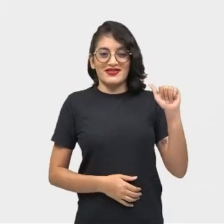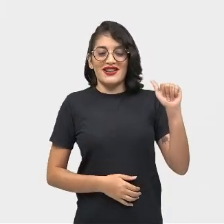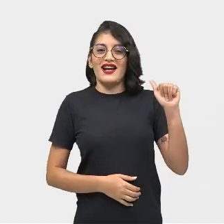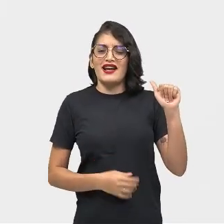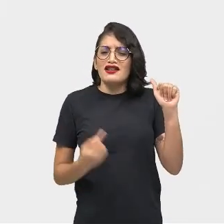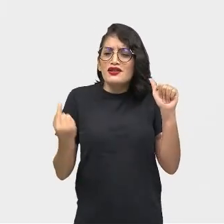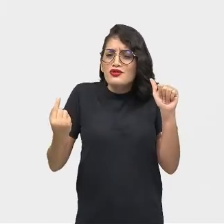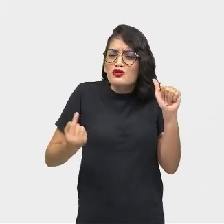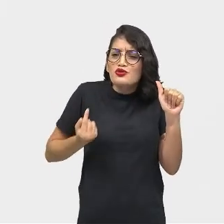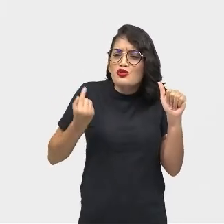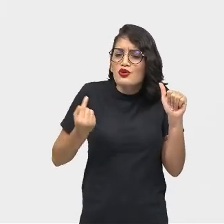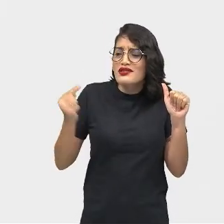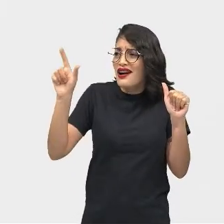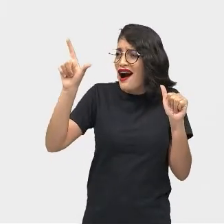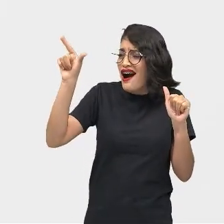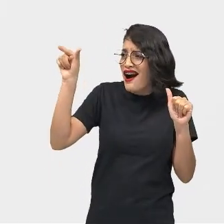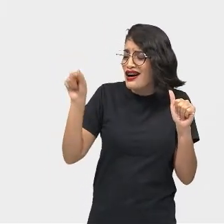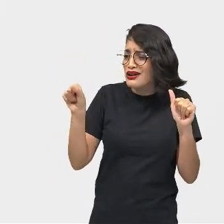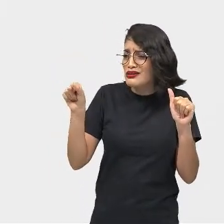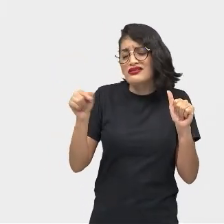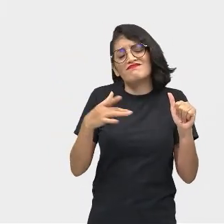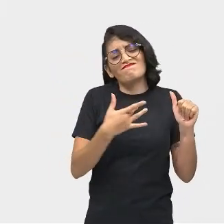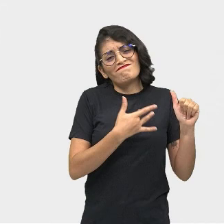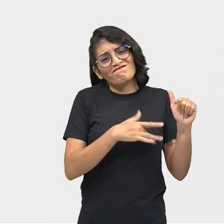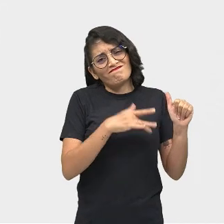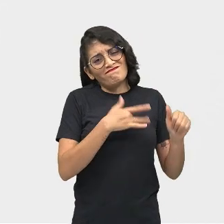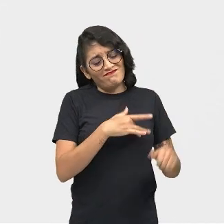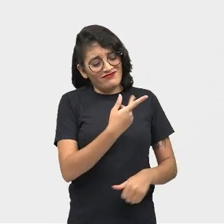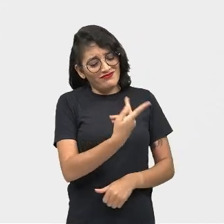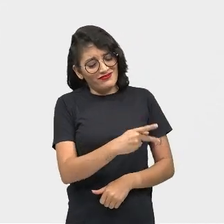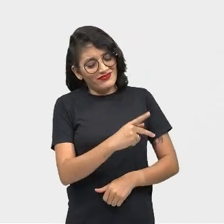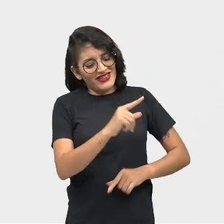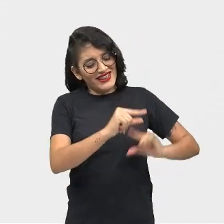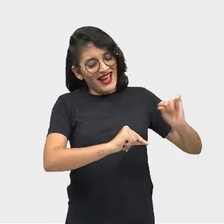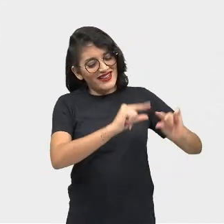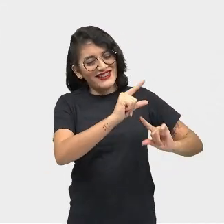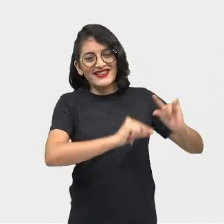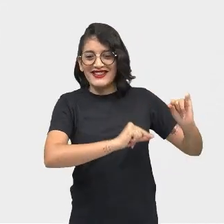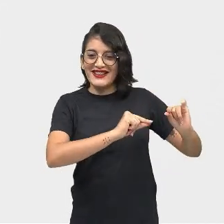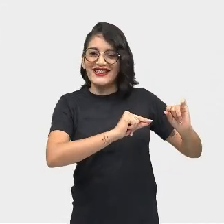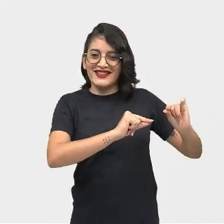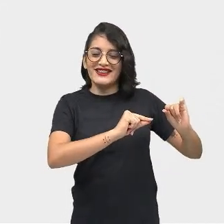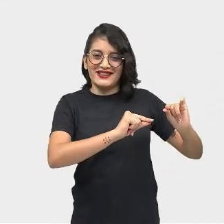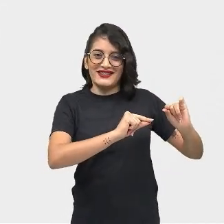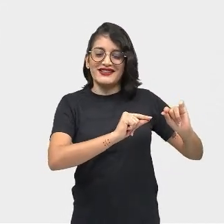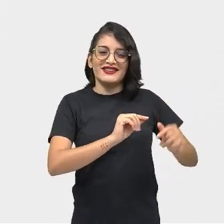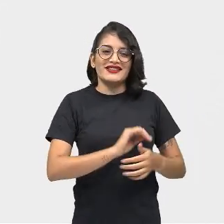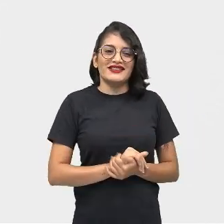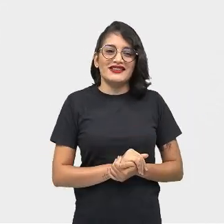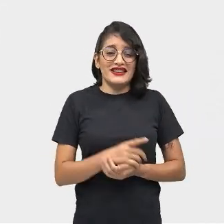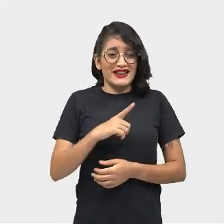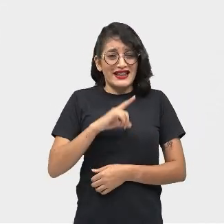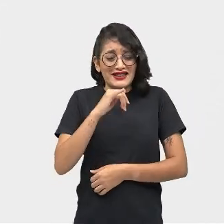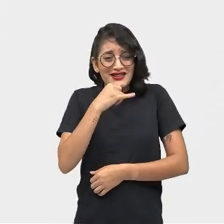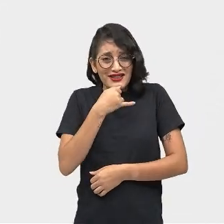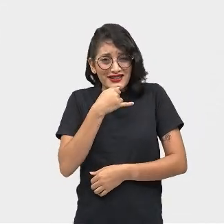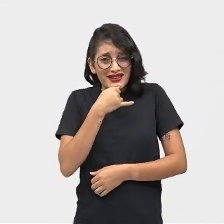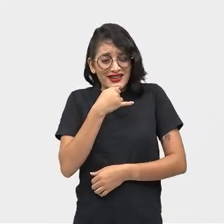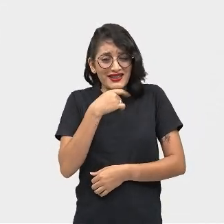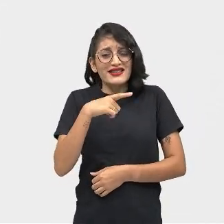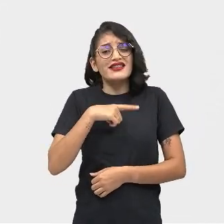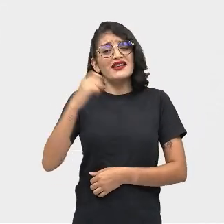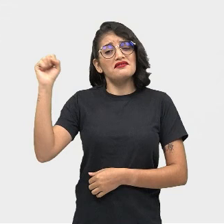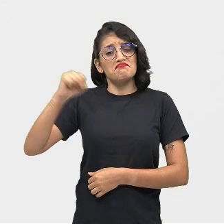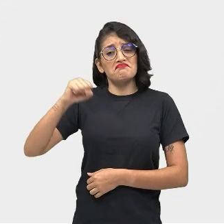A própria lua fica com pena, não é isso? Da nossa querida estrela. Tem tristeza, tem a tristeza